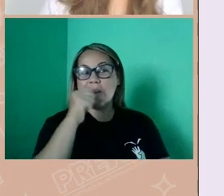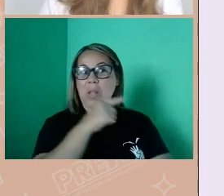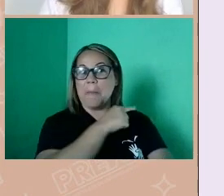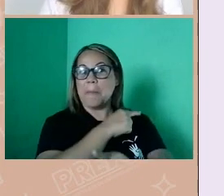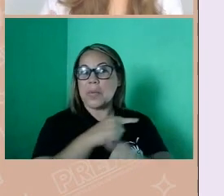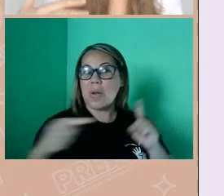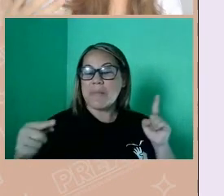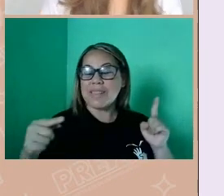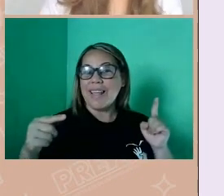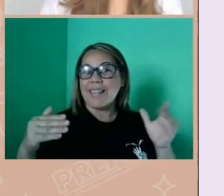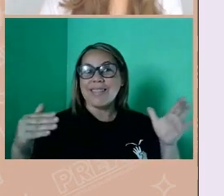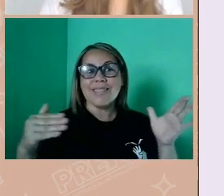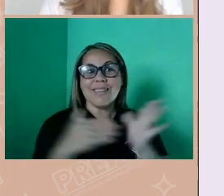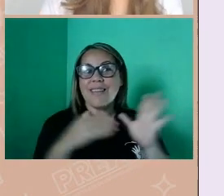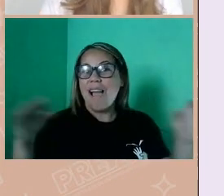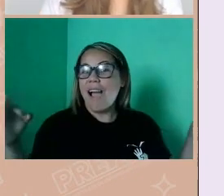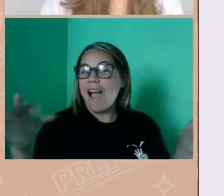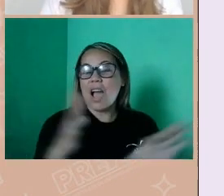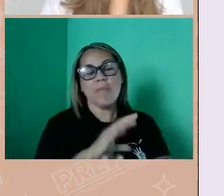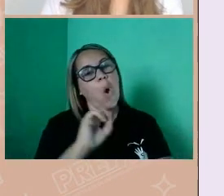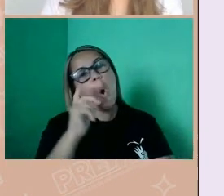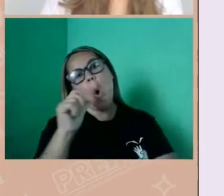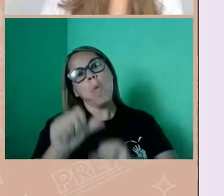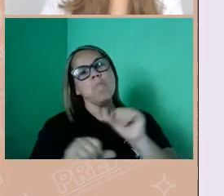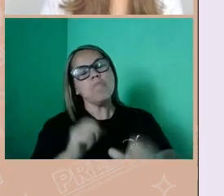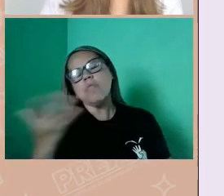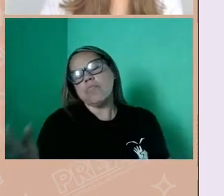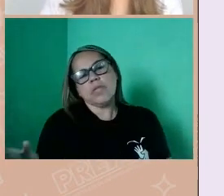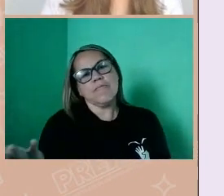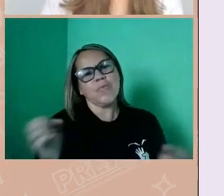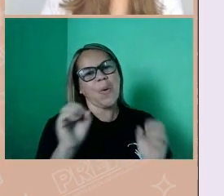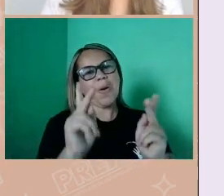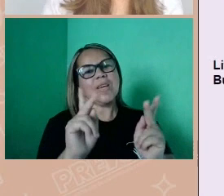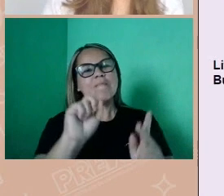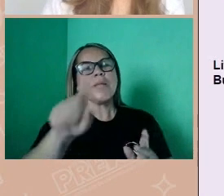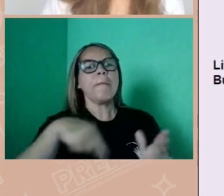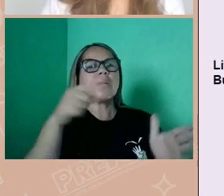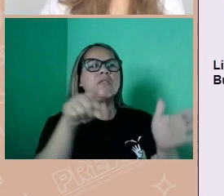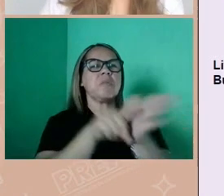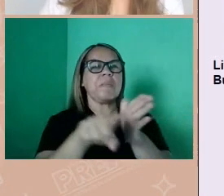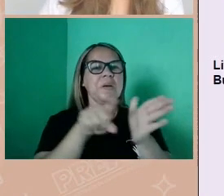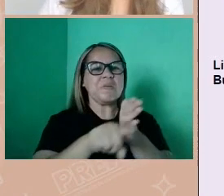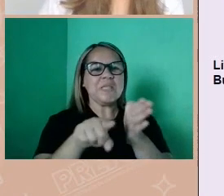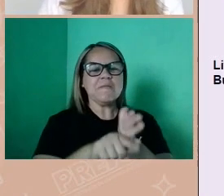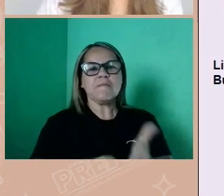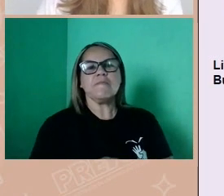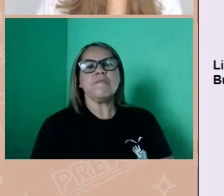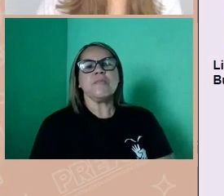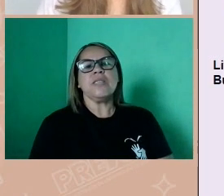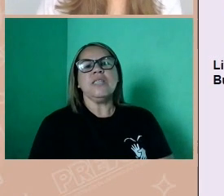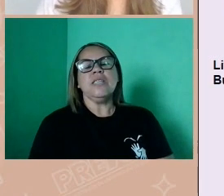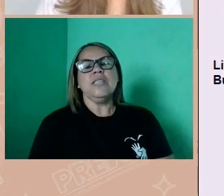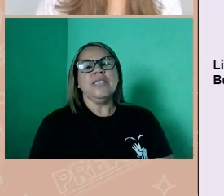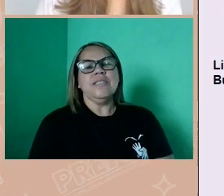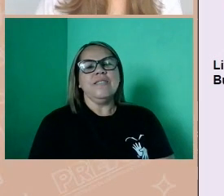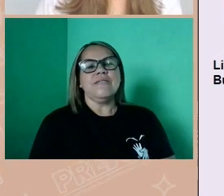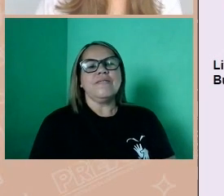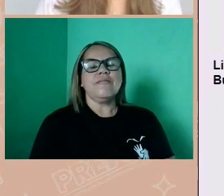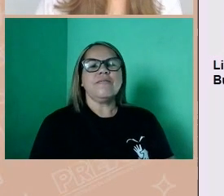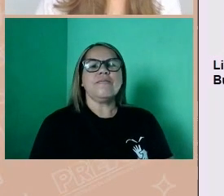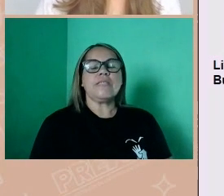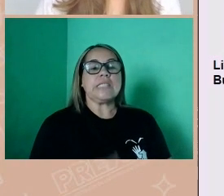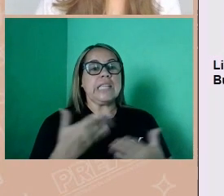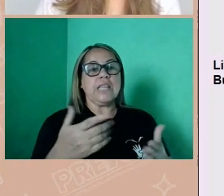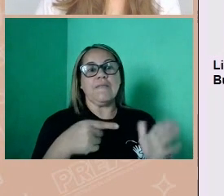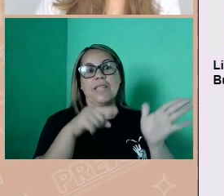o regime acabe ou mude de ideia tá bom vamos para a próxima questão então vamos lá nessa